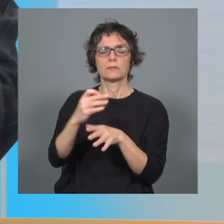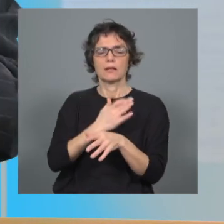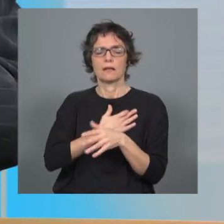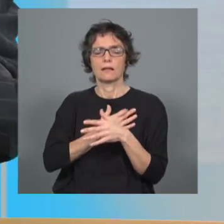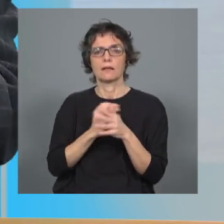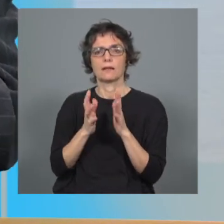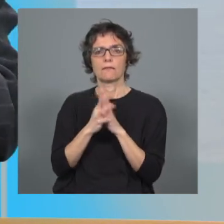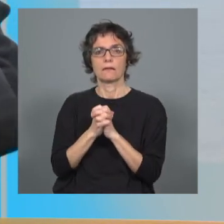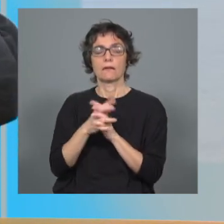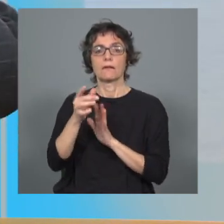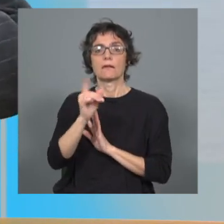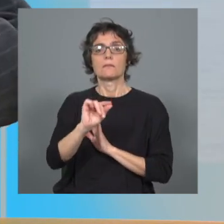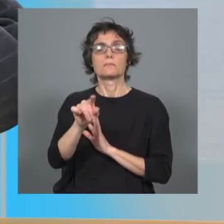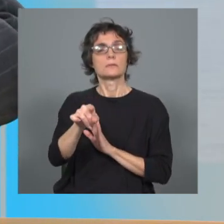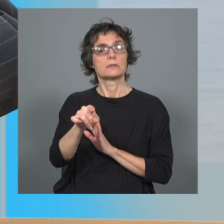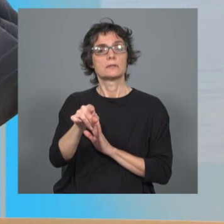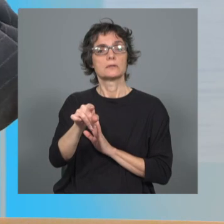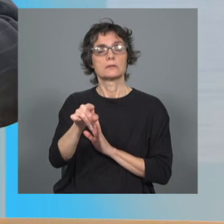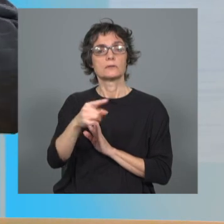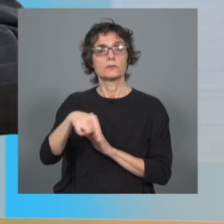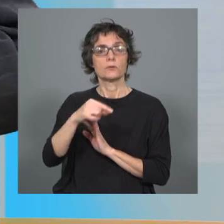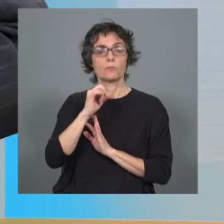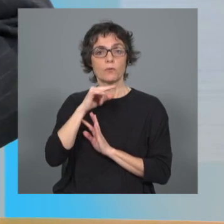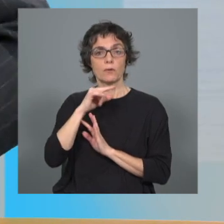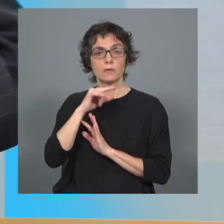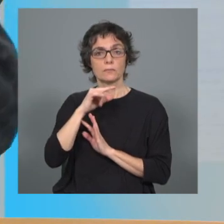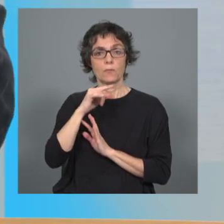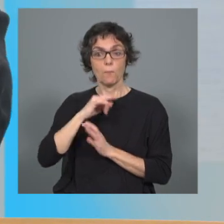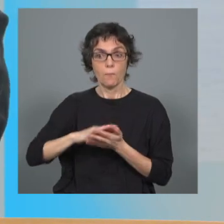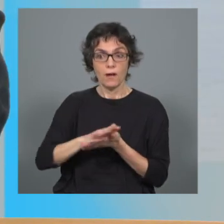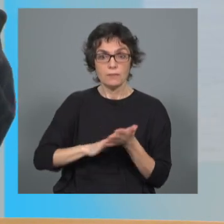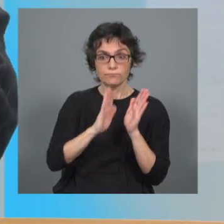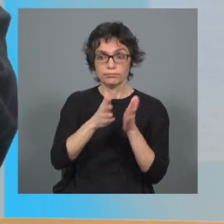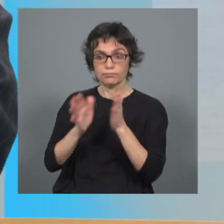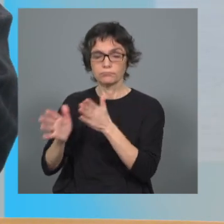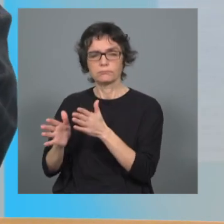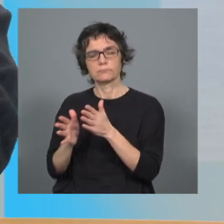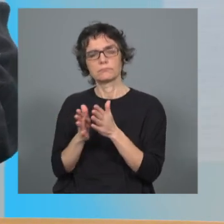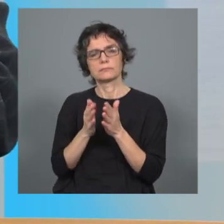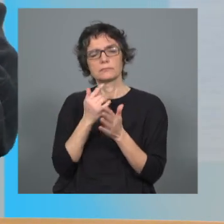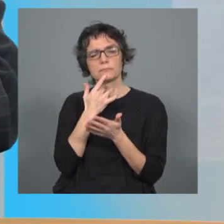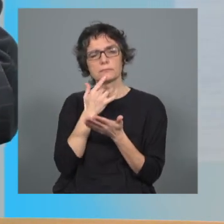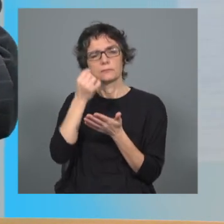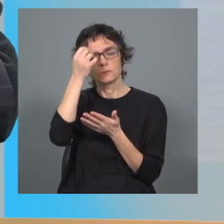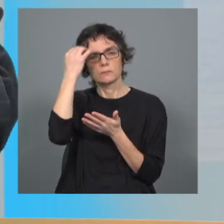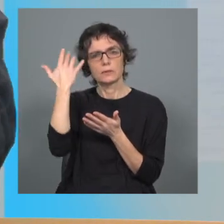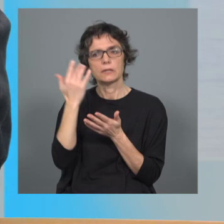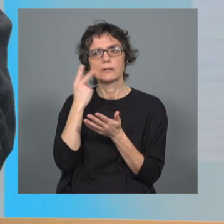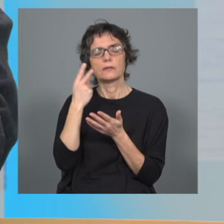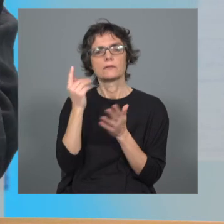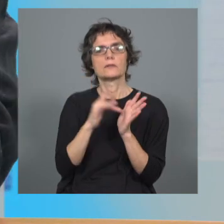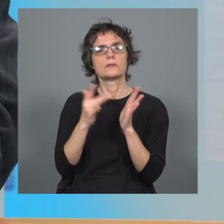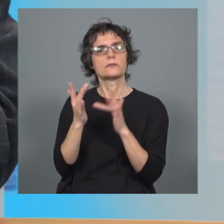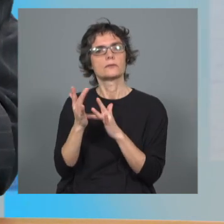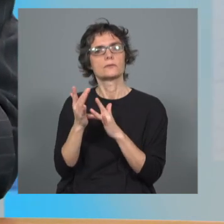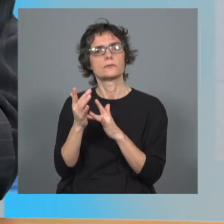dele que nós temos os critérios para interpretar a vida de Jesus e é a partir dele que a Igreja se constitui.